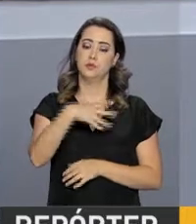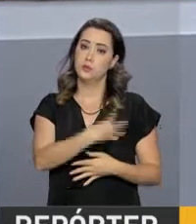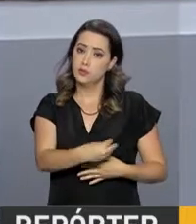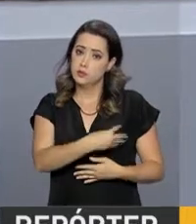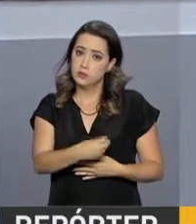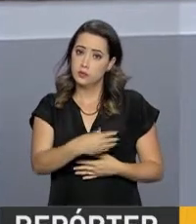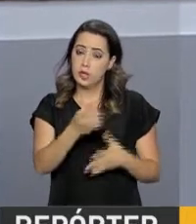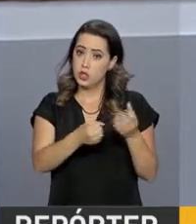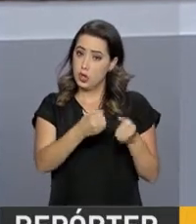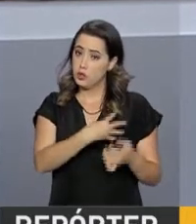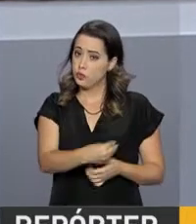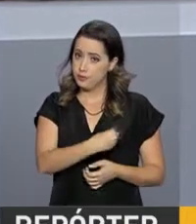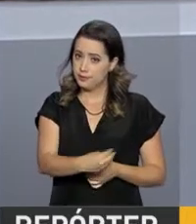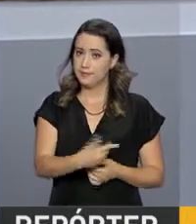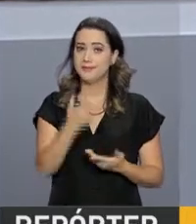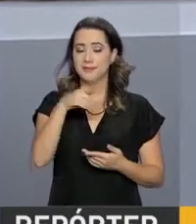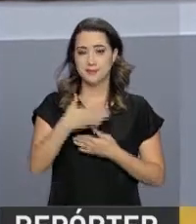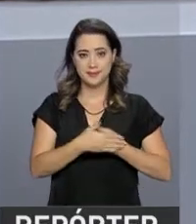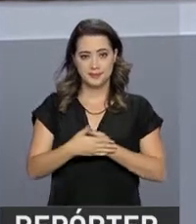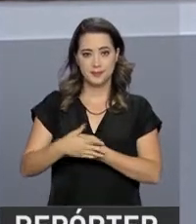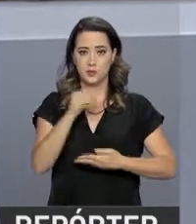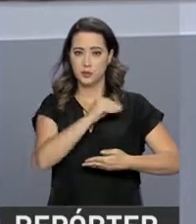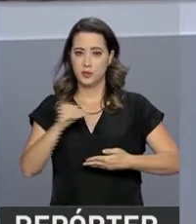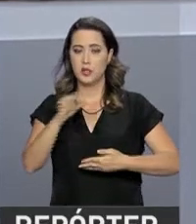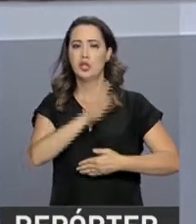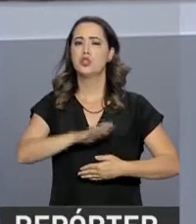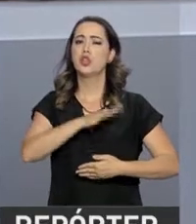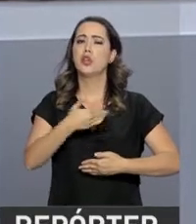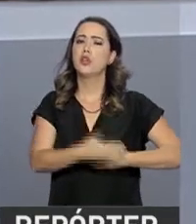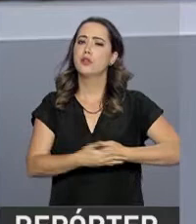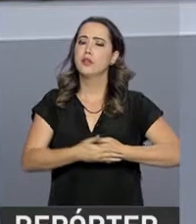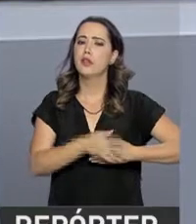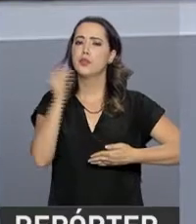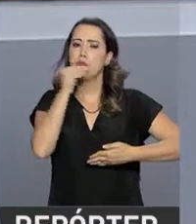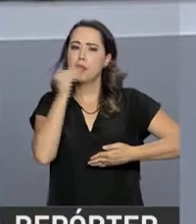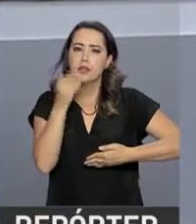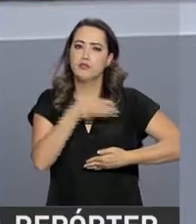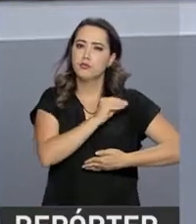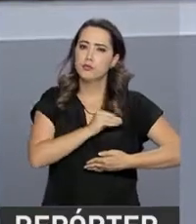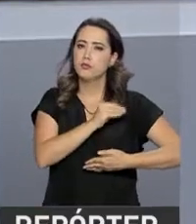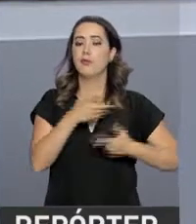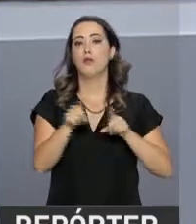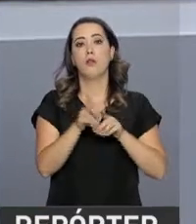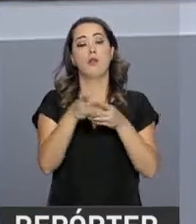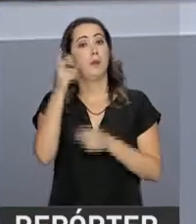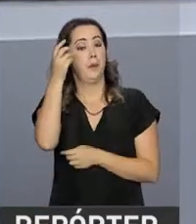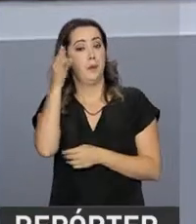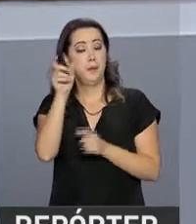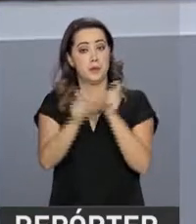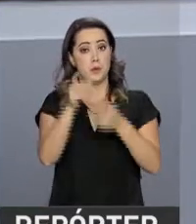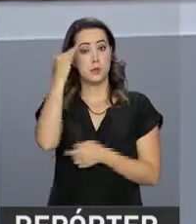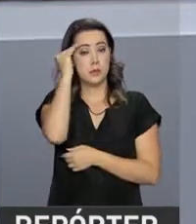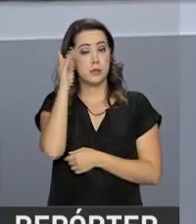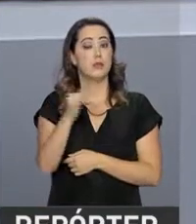A doação de leite materno garante a amamentação de milhares de crianças prematuras. E para conscientizar a população da importância de